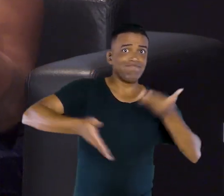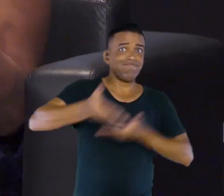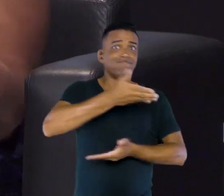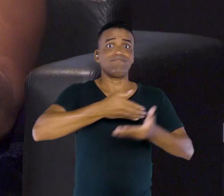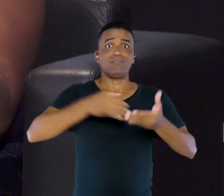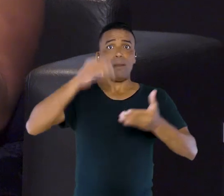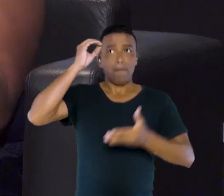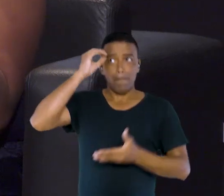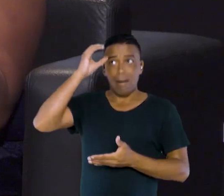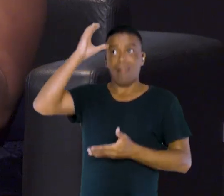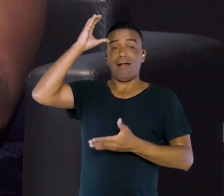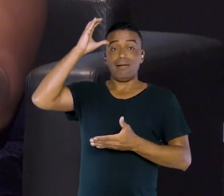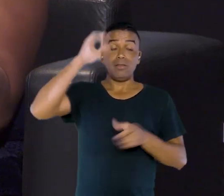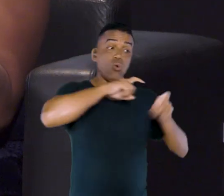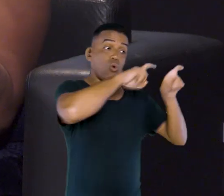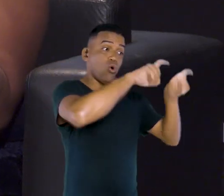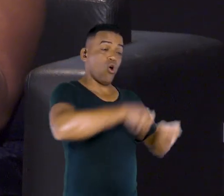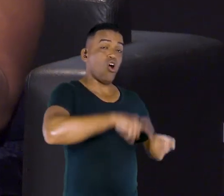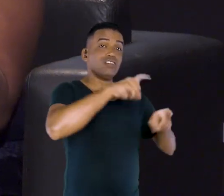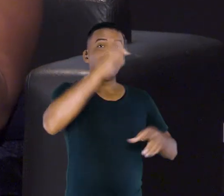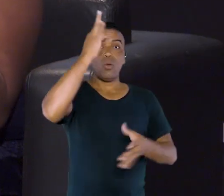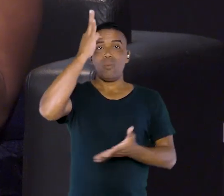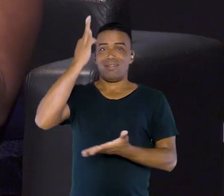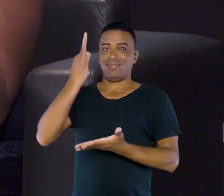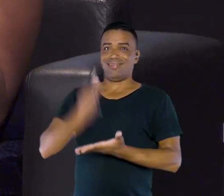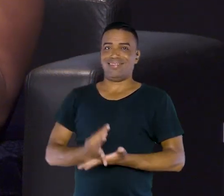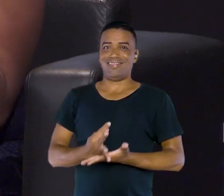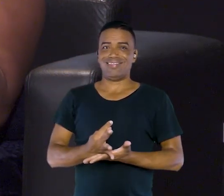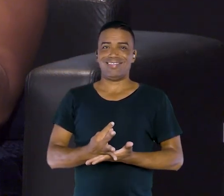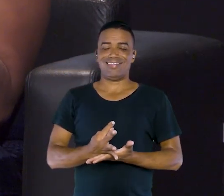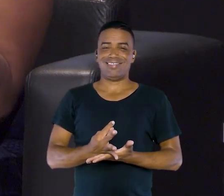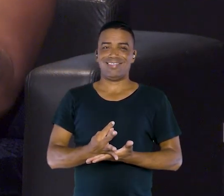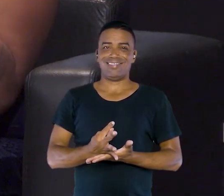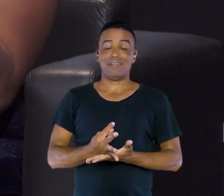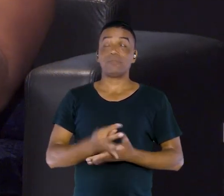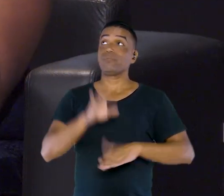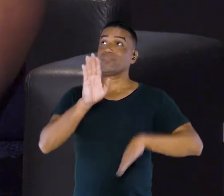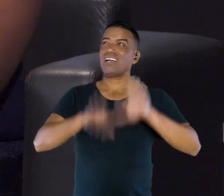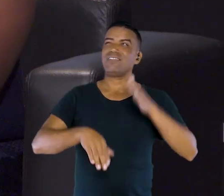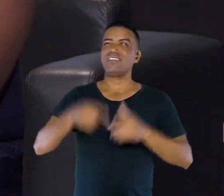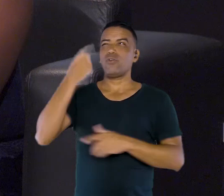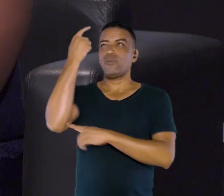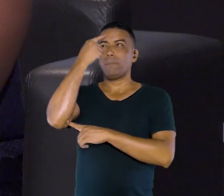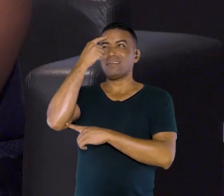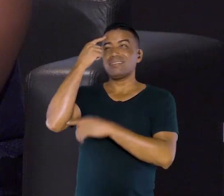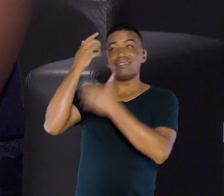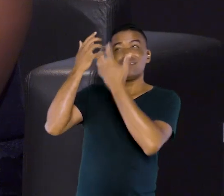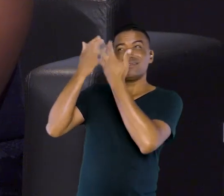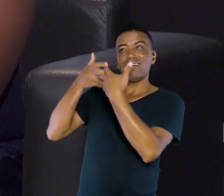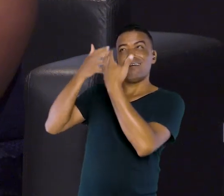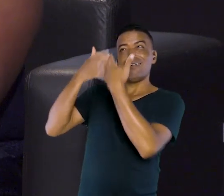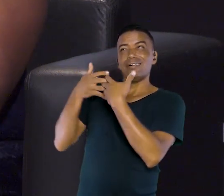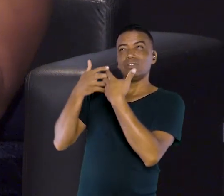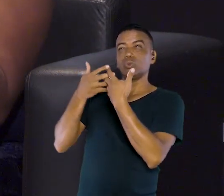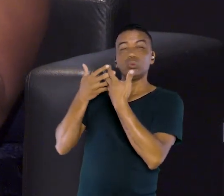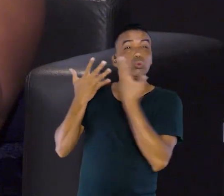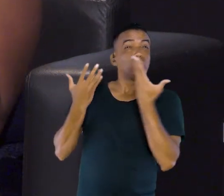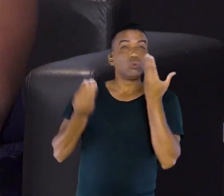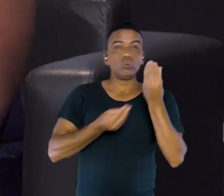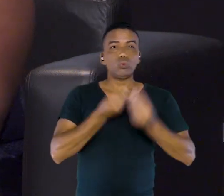que circula, a roça é uma tese. Às vezes, eu fico pensando